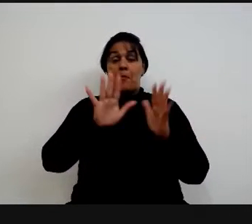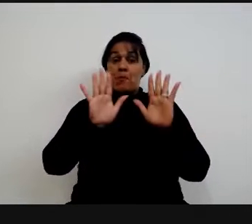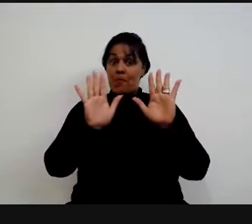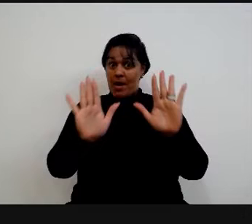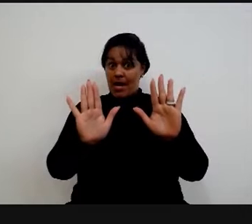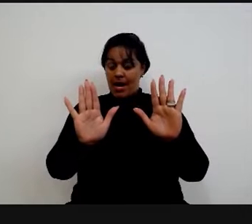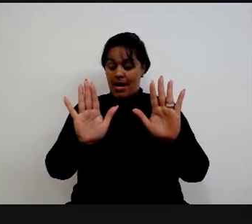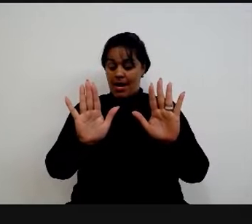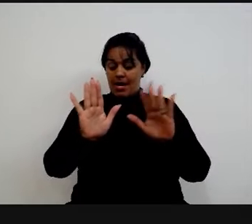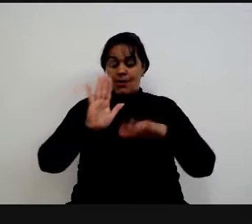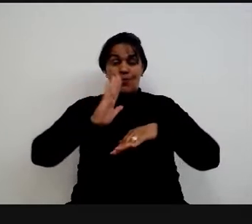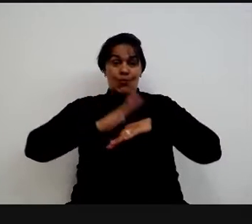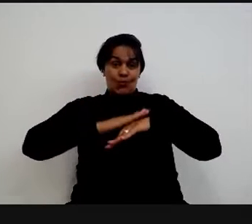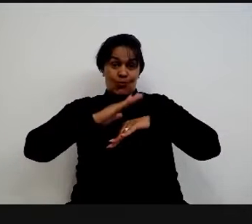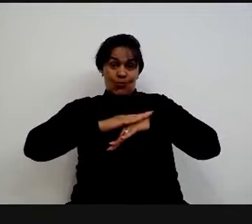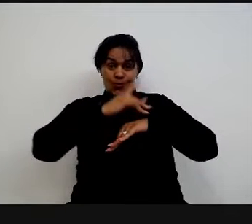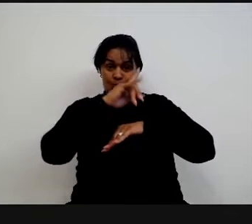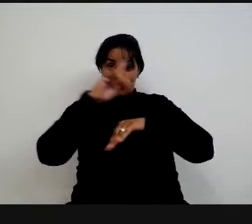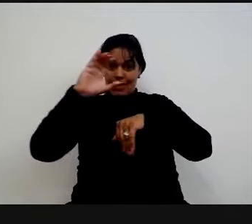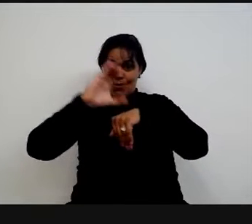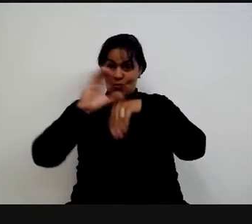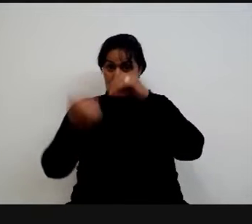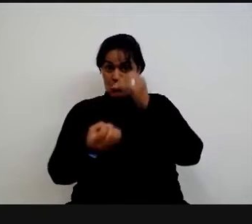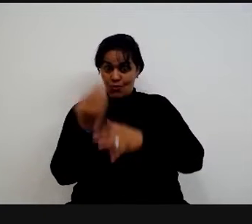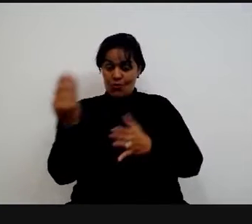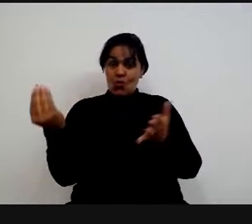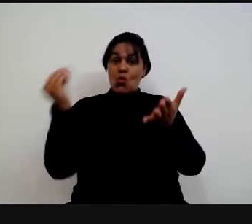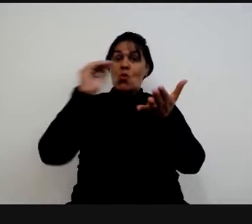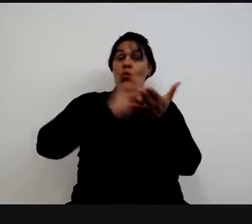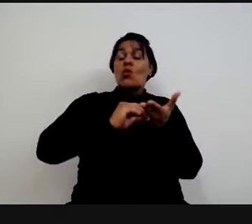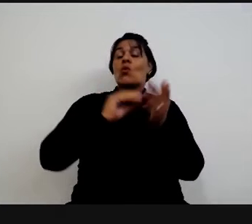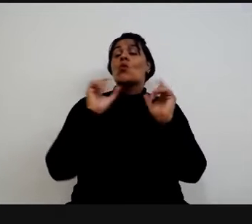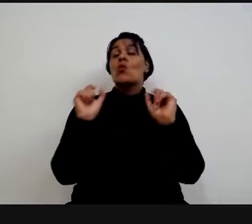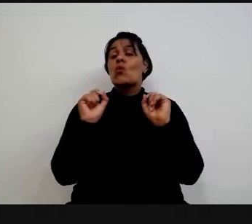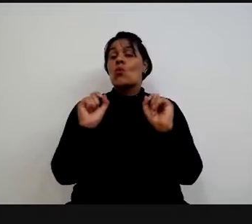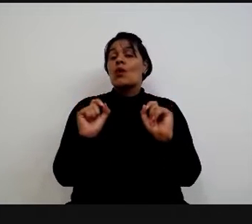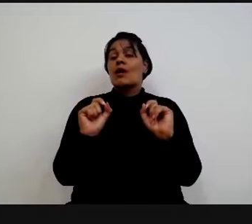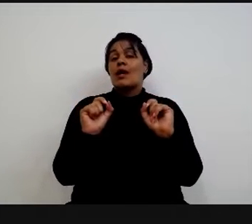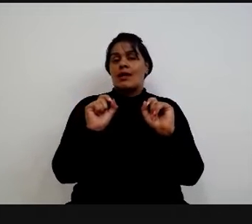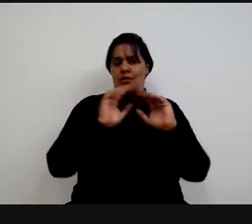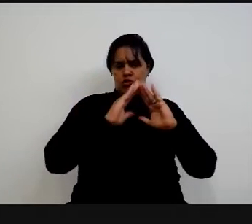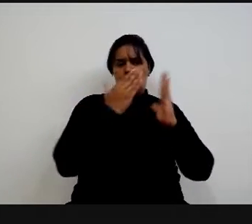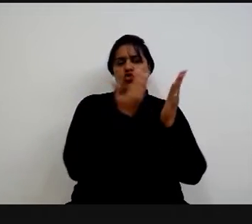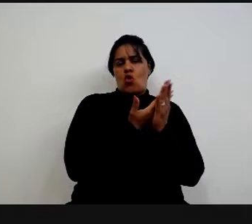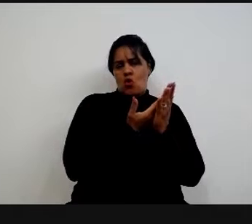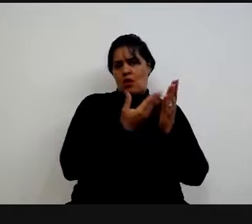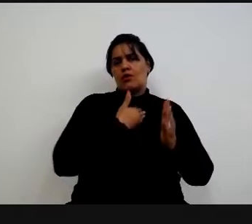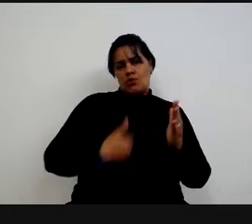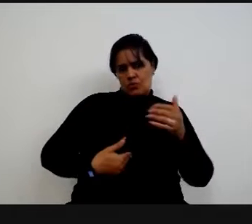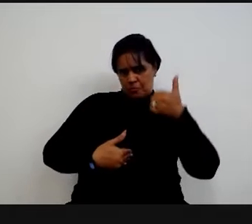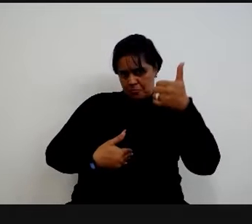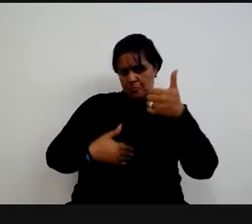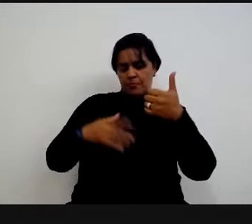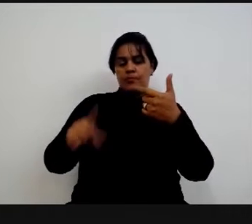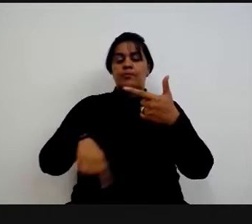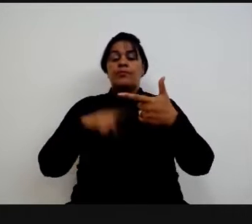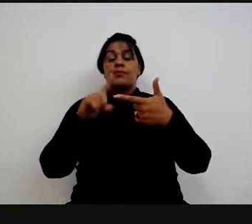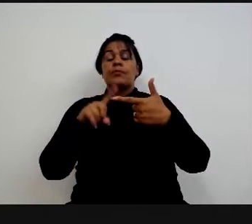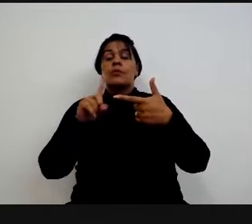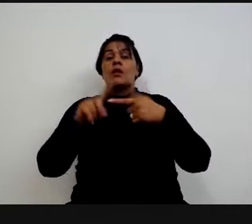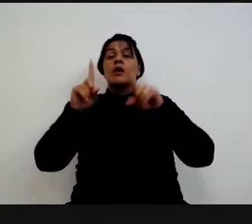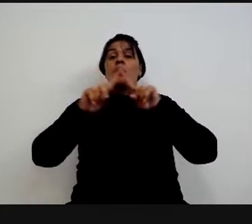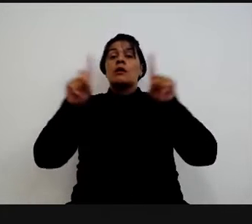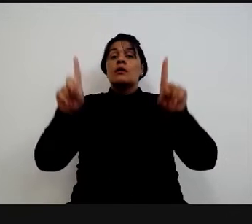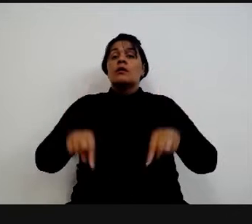de colocar a criação das escolas de governo, colocou o seguinte, que o servidor público, para ter uma carreira